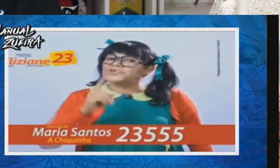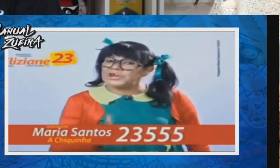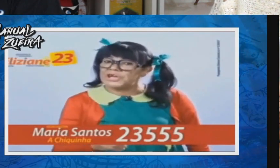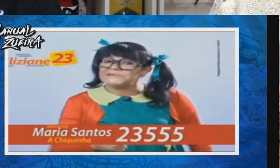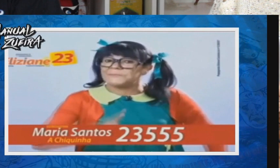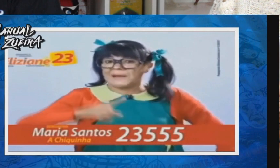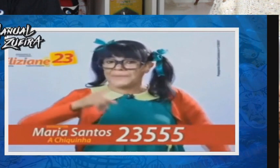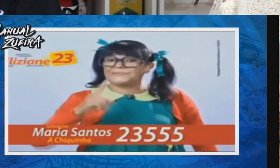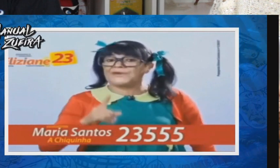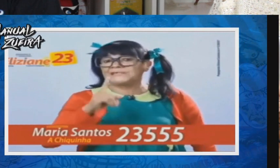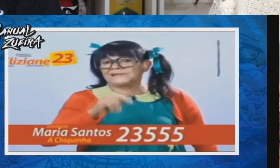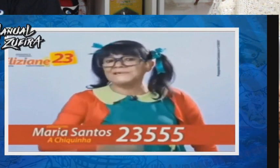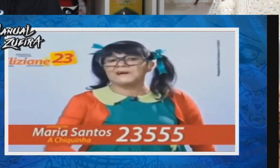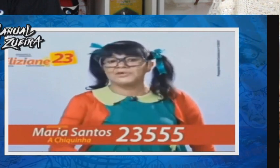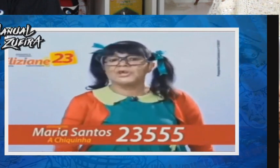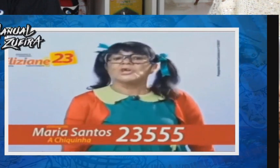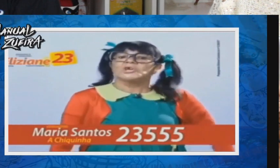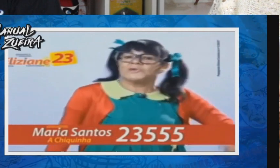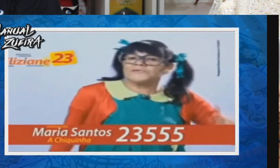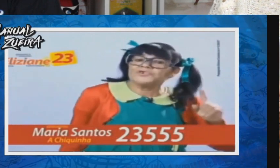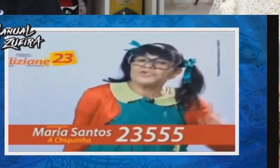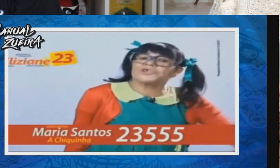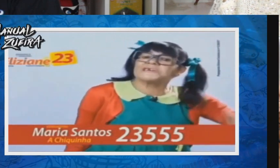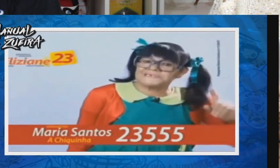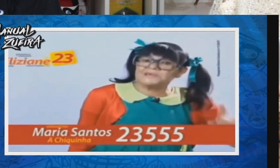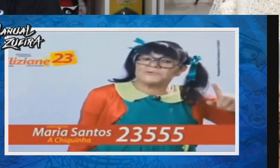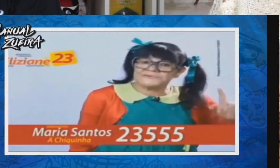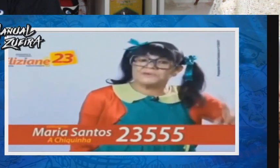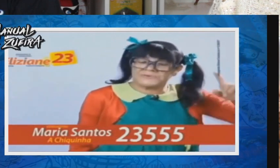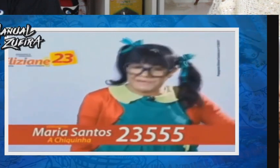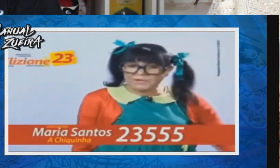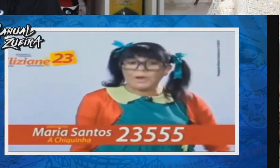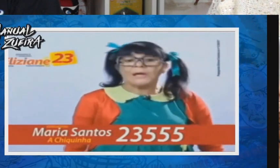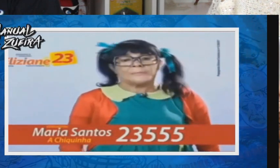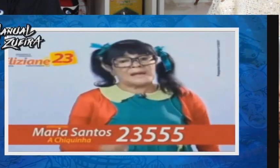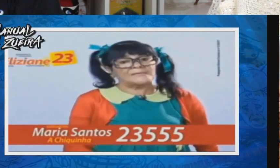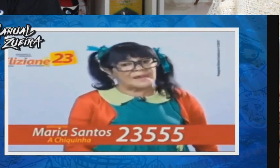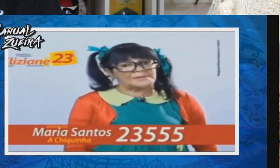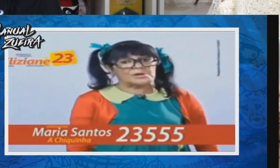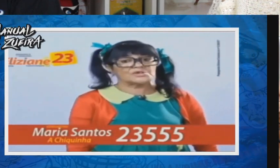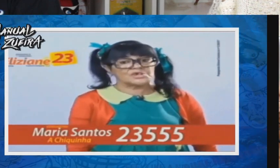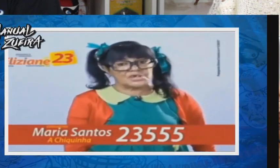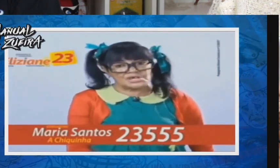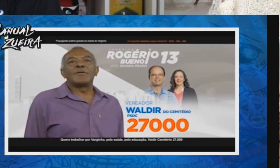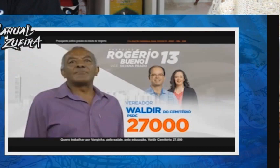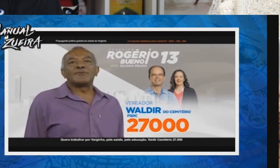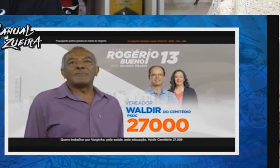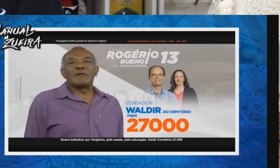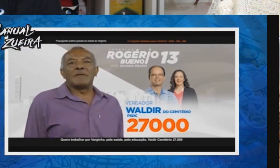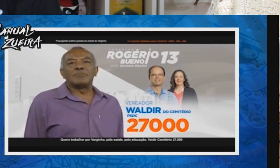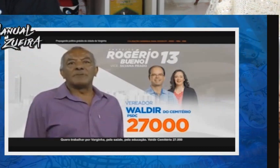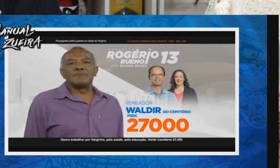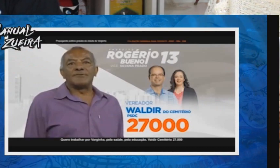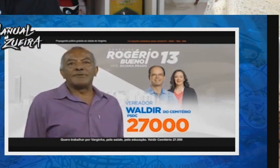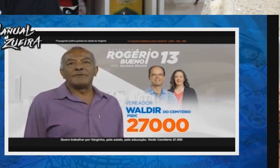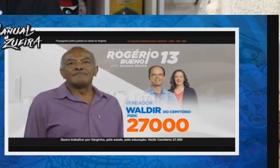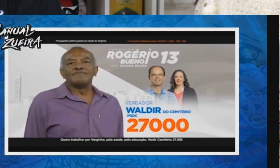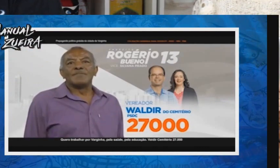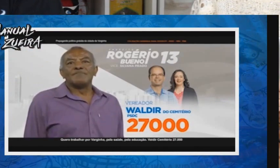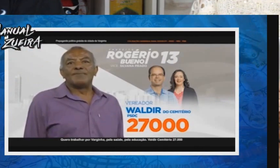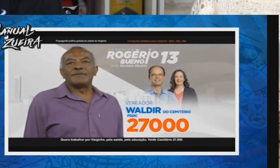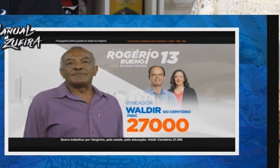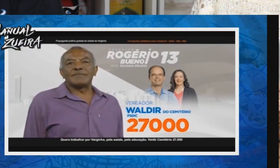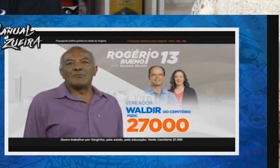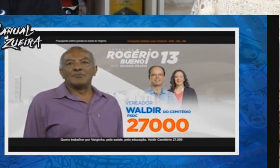botando 23 para a prefeita Elisiane e 23555 para a vereadora Chiquinha. Quero trabalhar para a